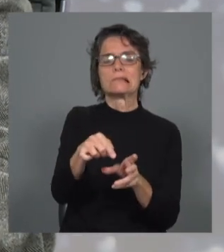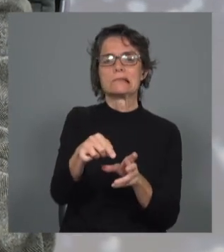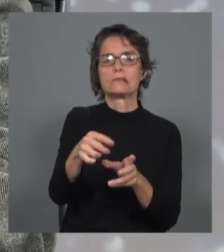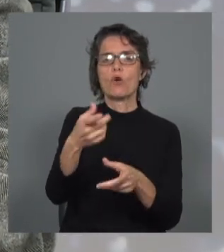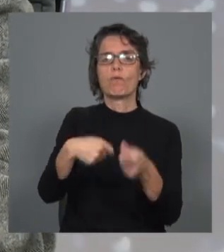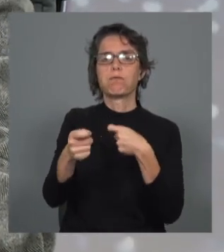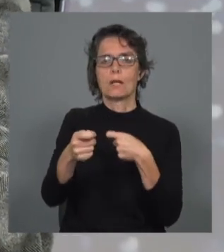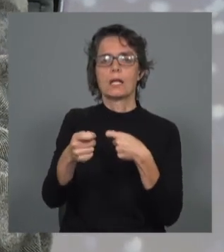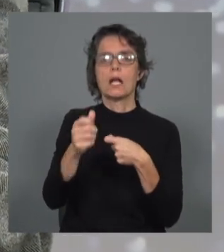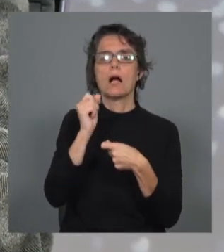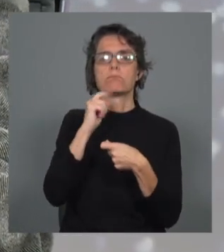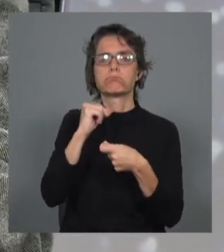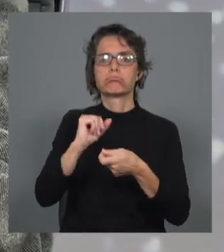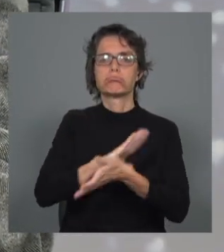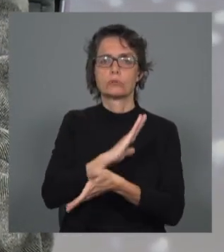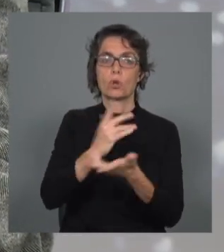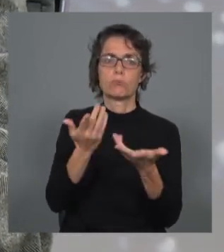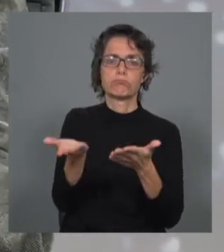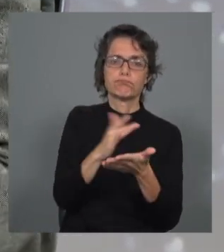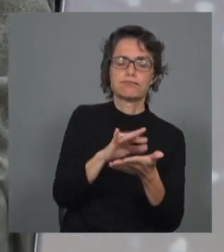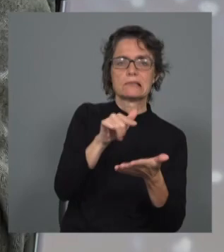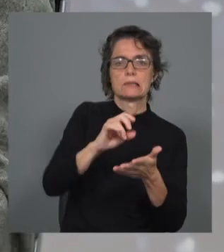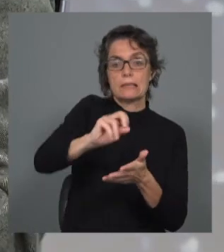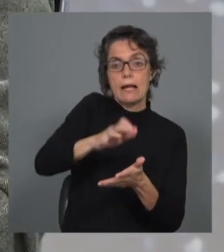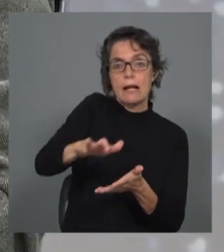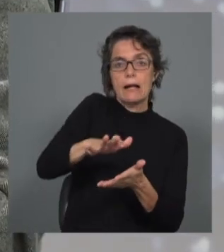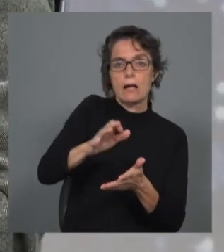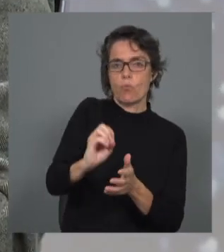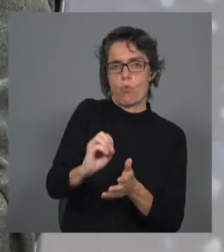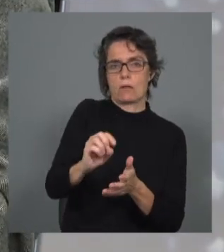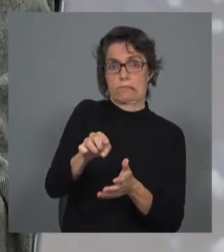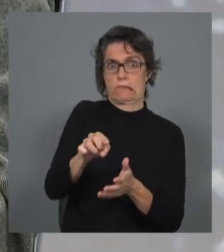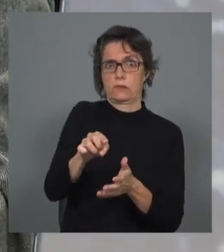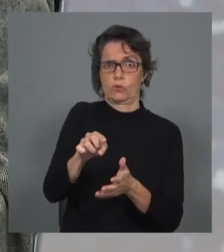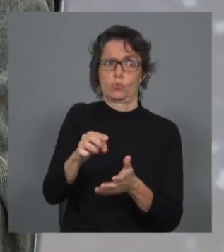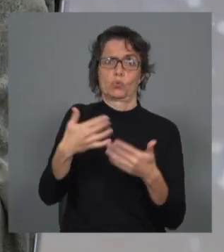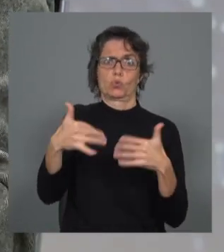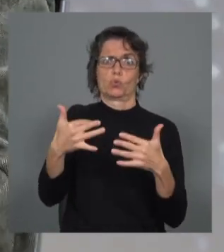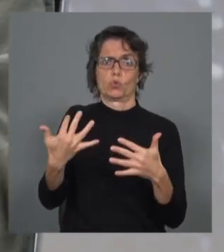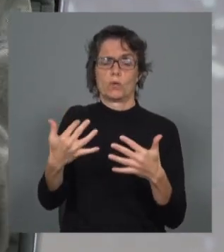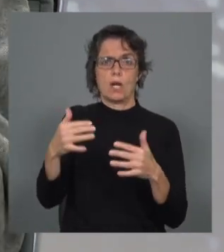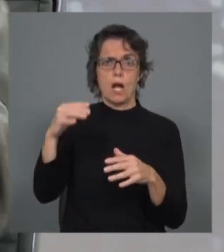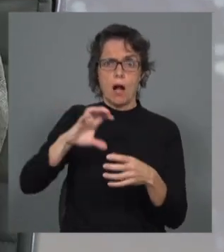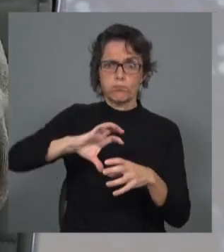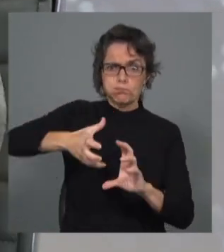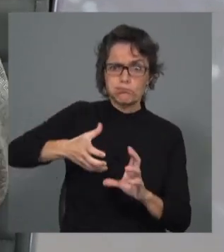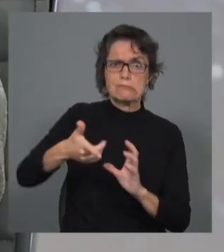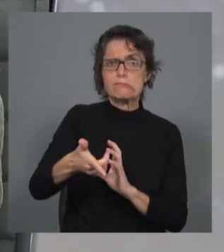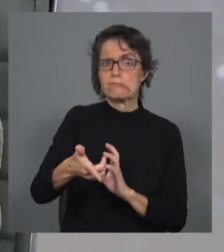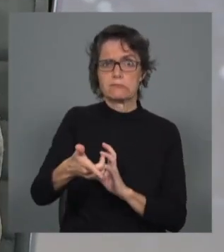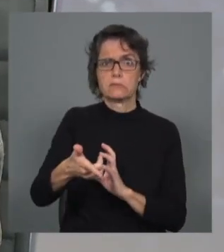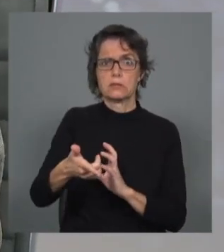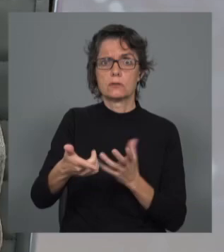de jornais e revistas no seu território. Isto é muito mais do que um desastre, isto é um cataclismo igual, peço desculpa